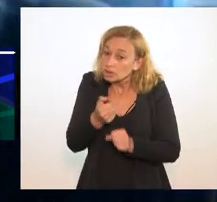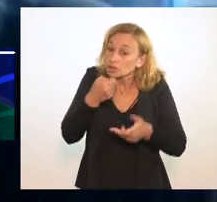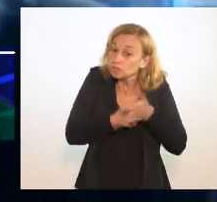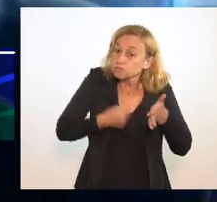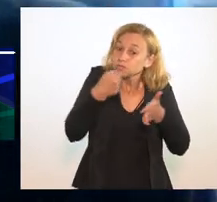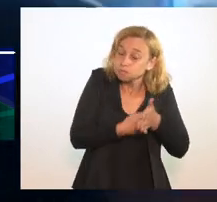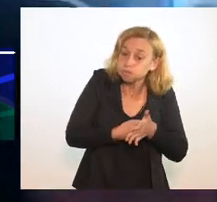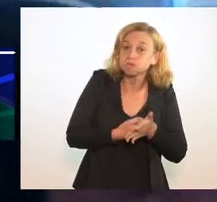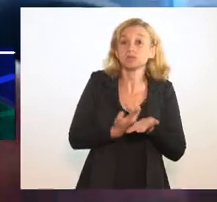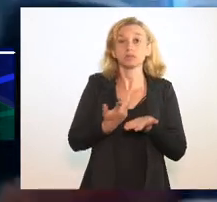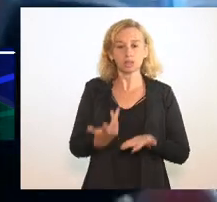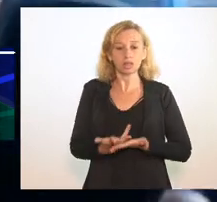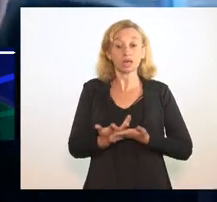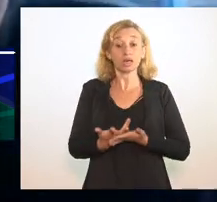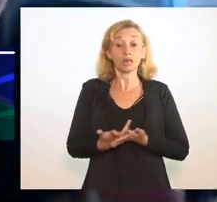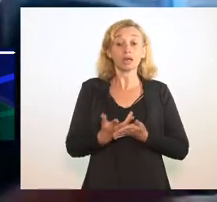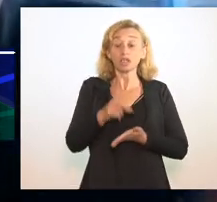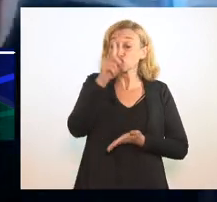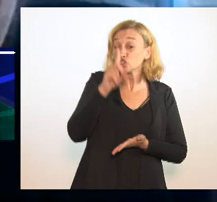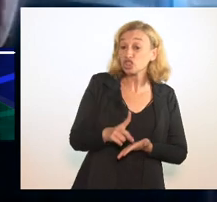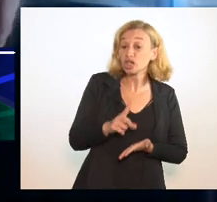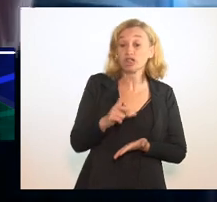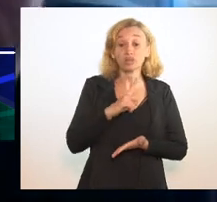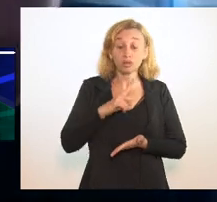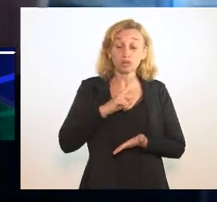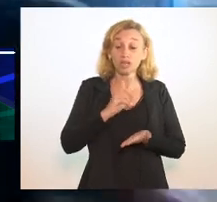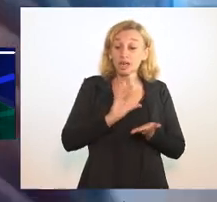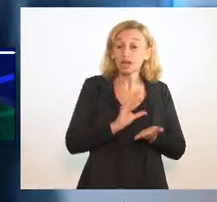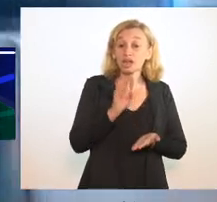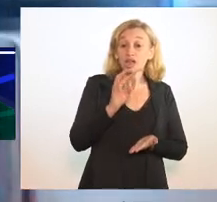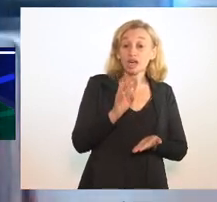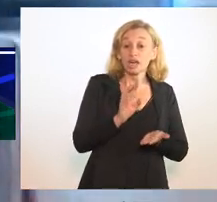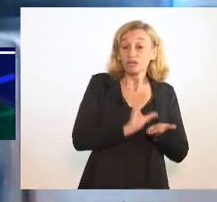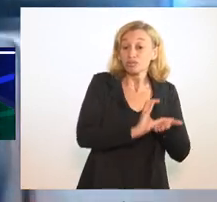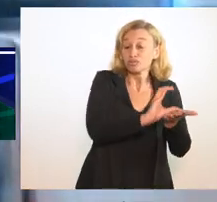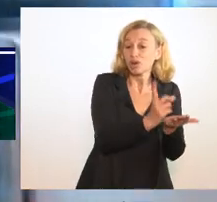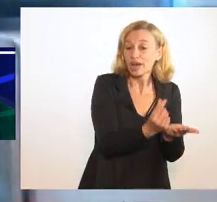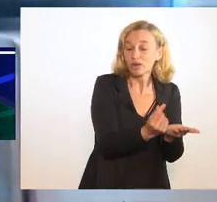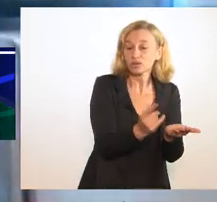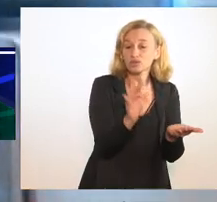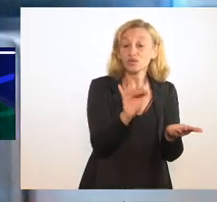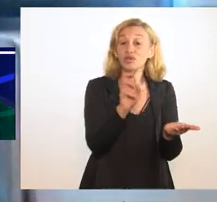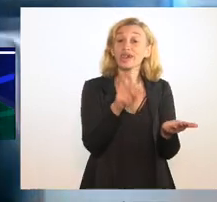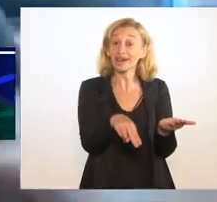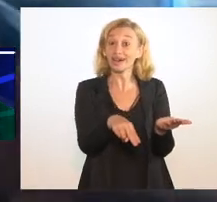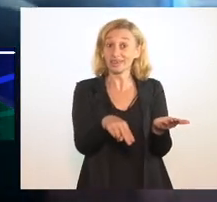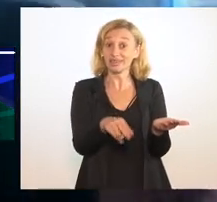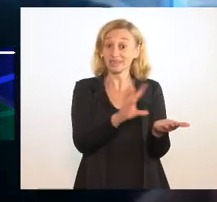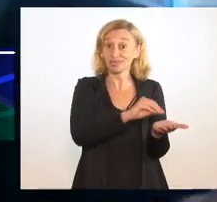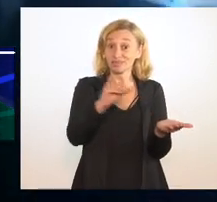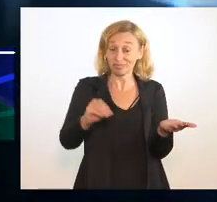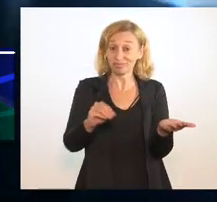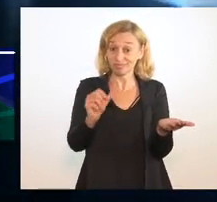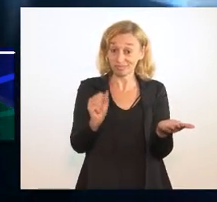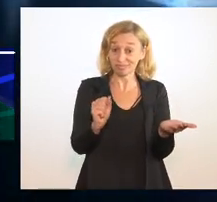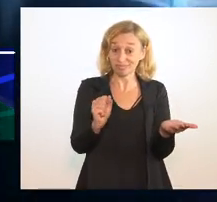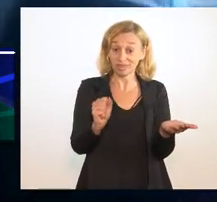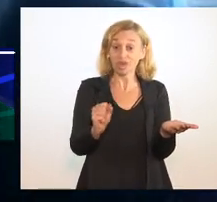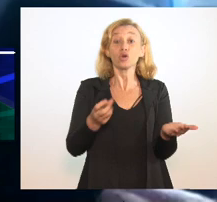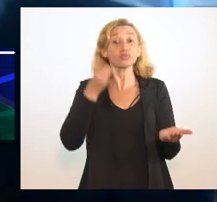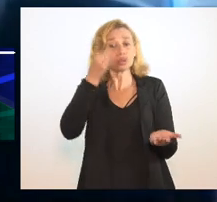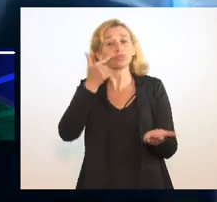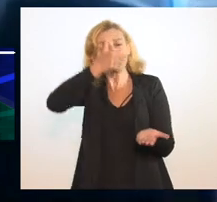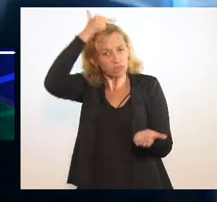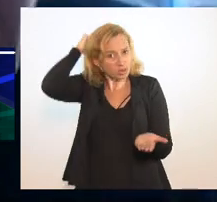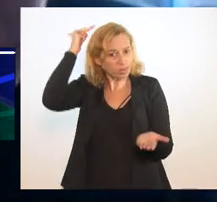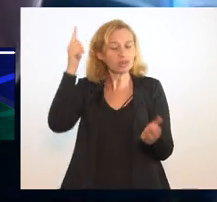por isso, que é para garantir que o recurso do FECAM vá realmente para o saneamento. O deputado Luiz Paulo e